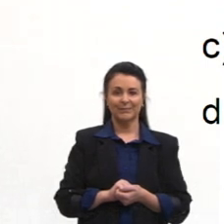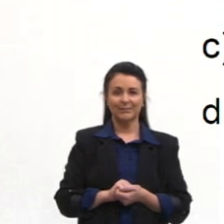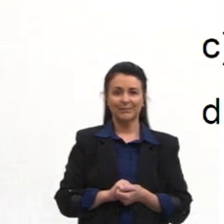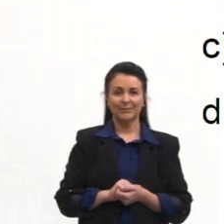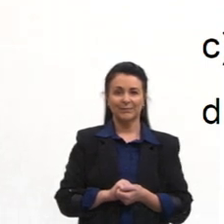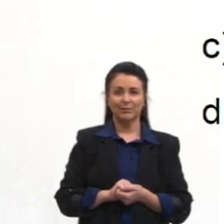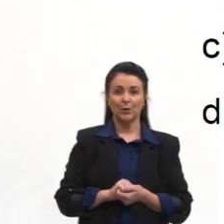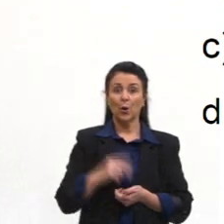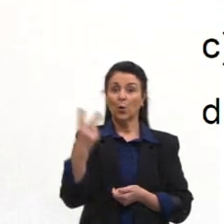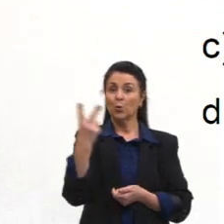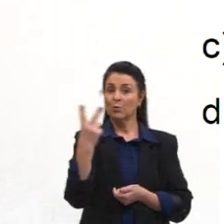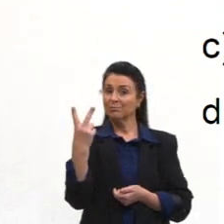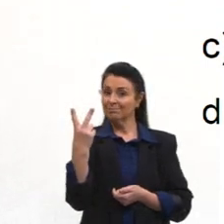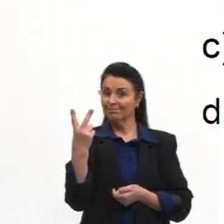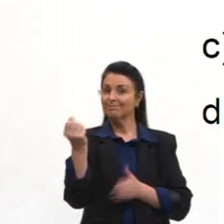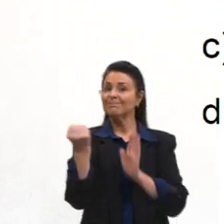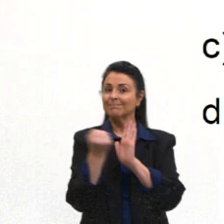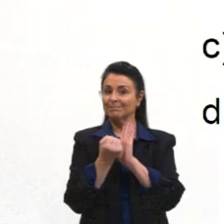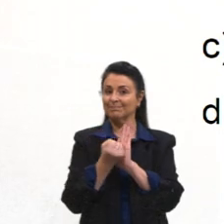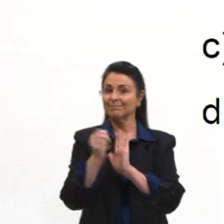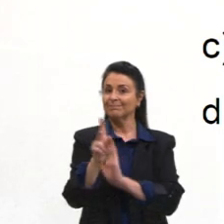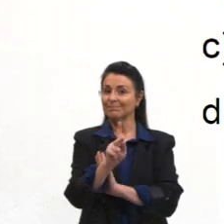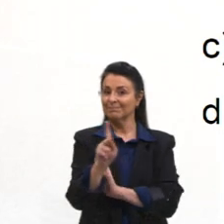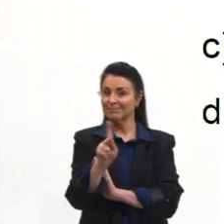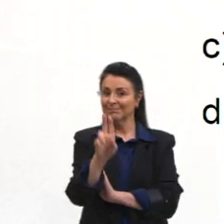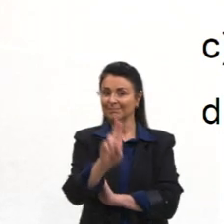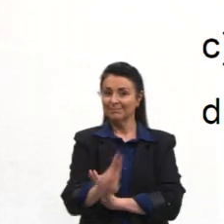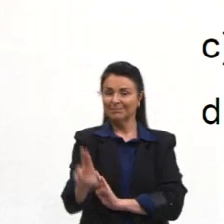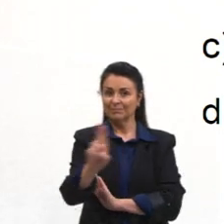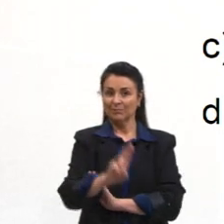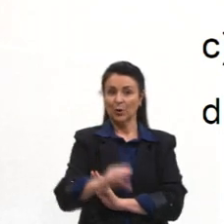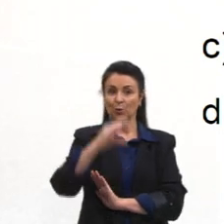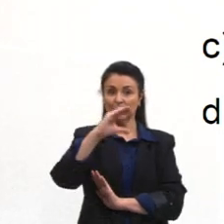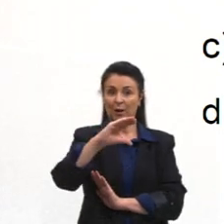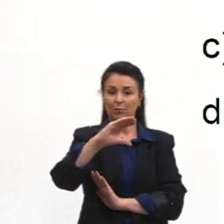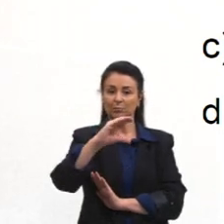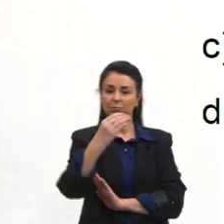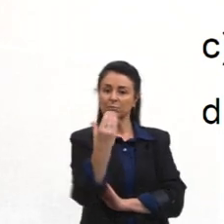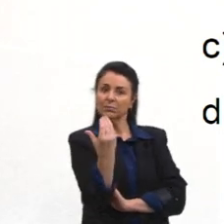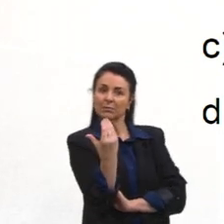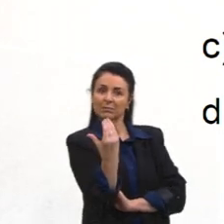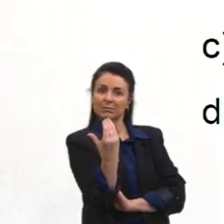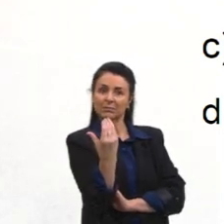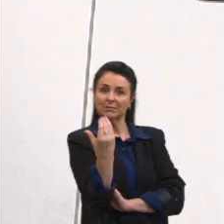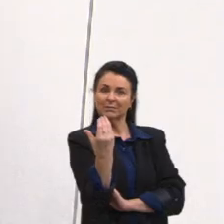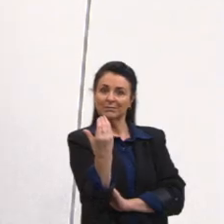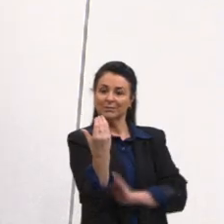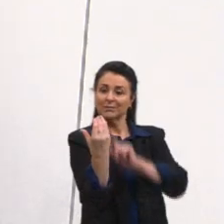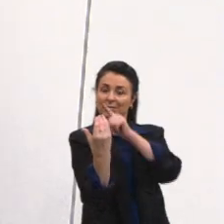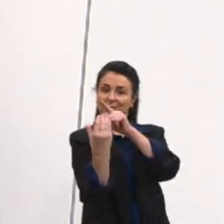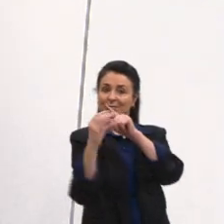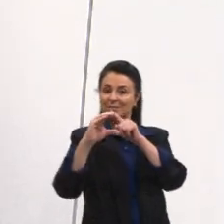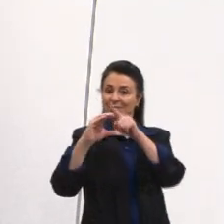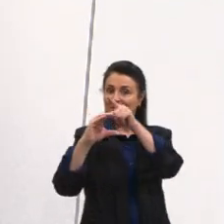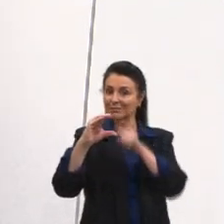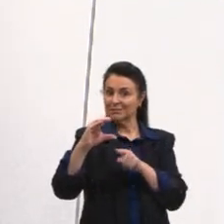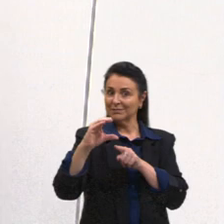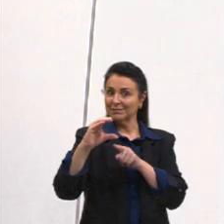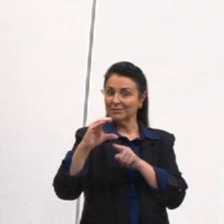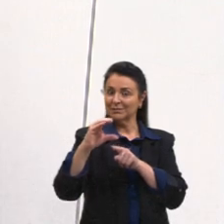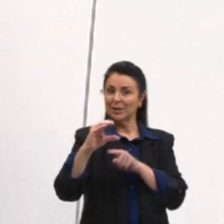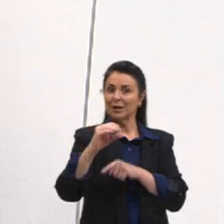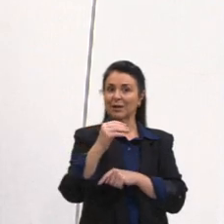os dois símbolos que eu vou estar utilizando então é esse serzinho virada aqui e um ser virado contra assim certo